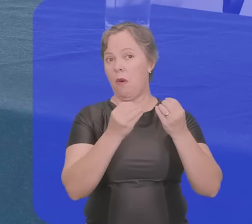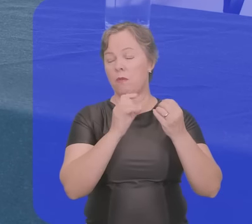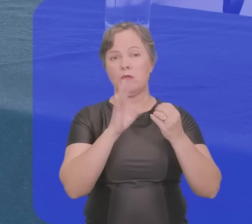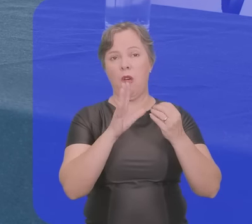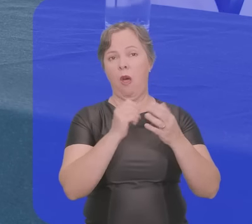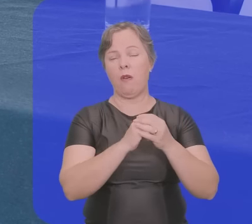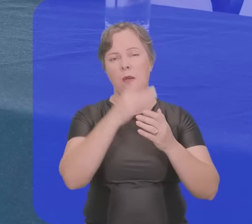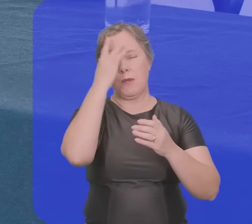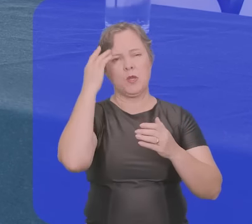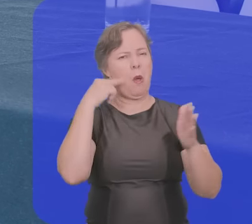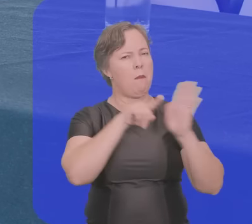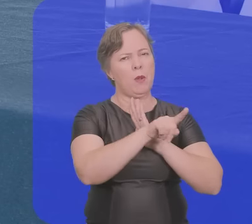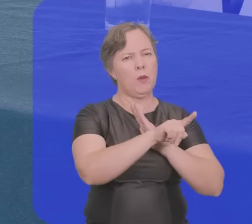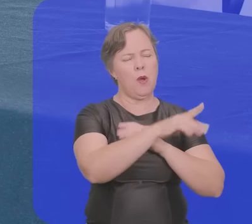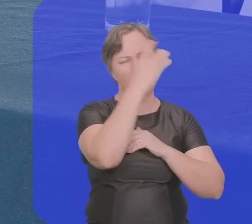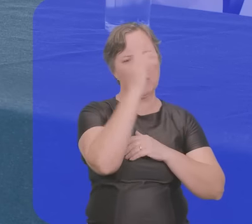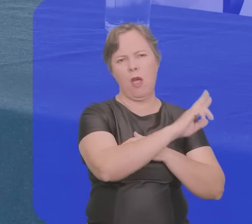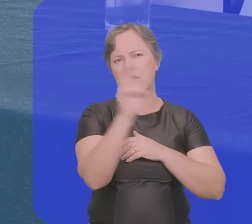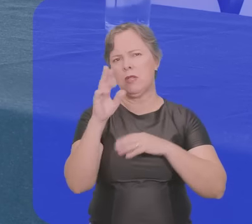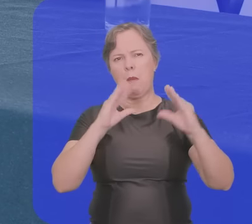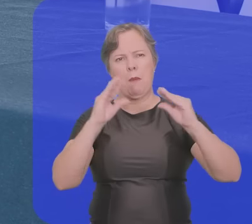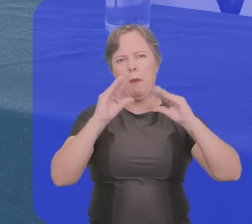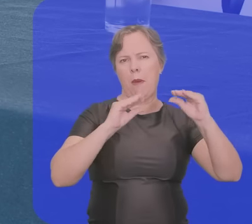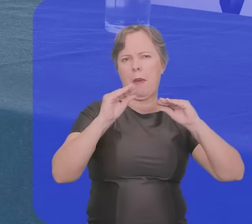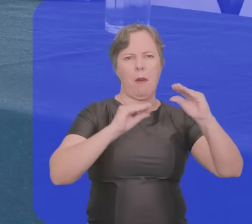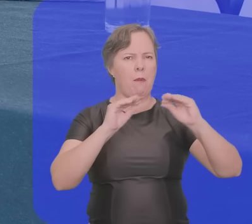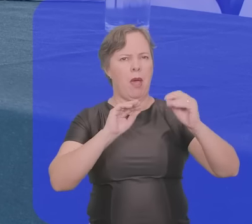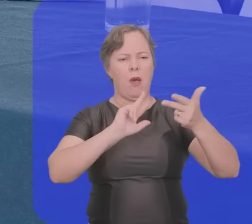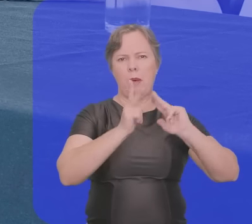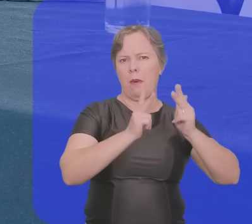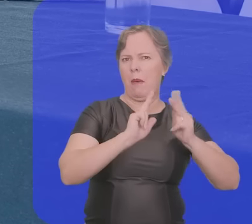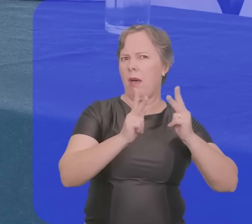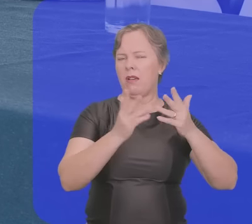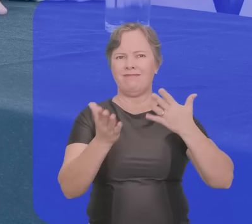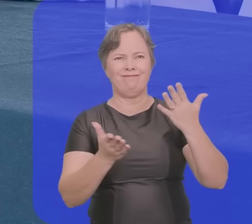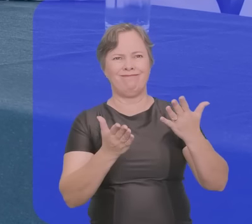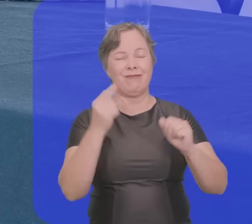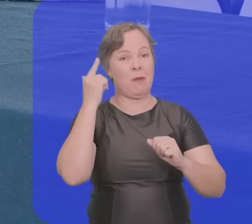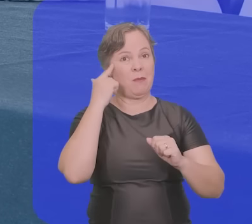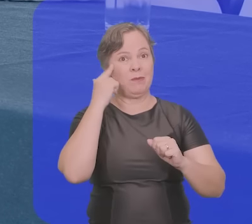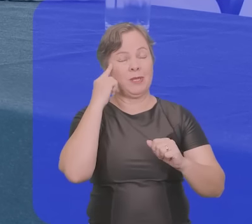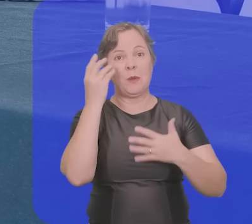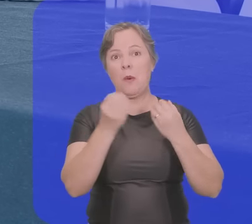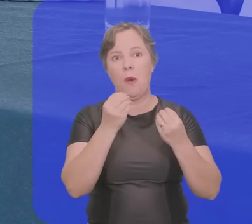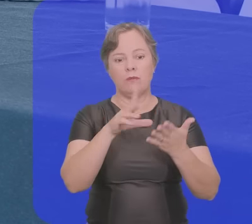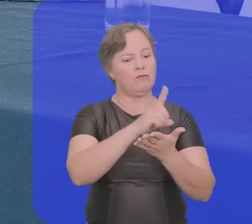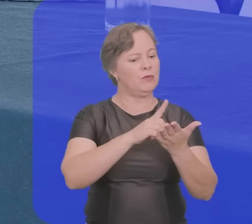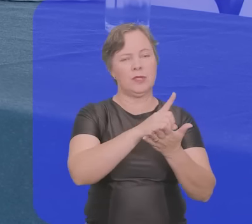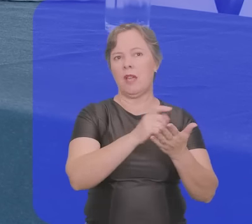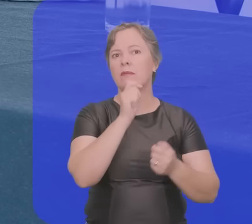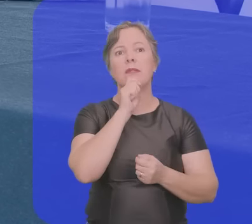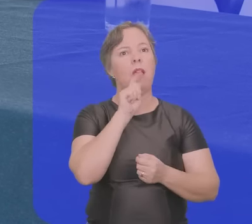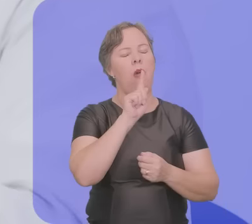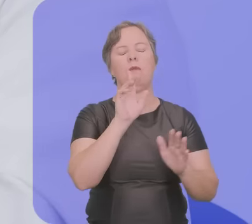analógico, né? Alguém perguntou por voz, alguém respondeu por voz e isso, a gente está pensando aqui num cenário que não está digitalizado. Sim. Isso,